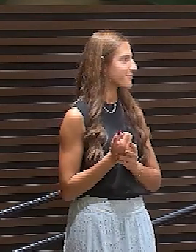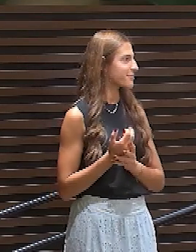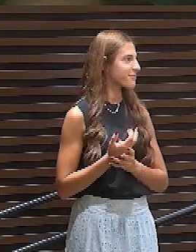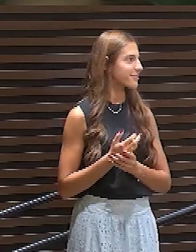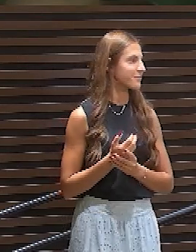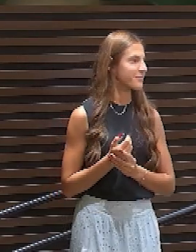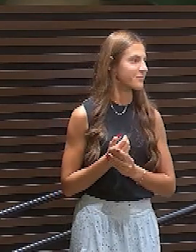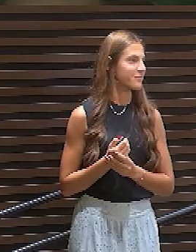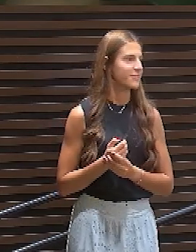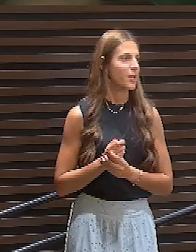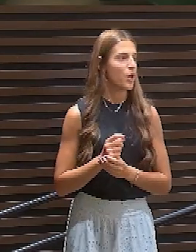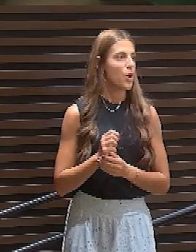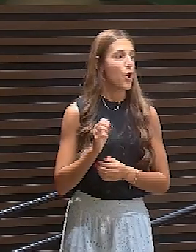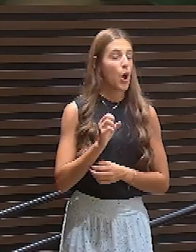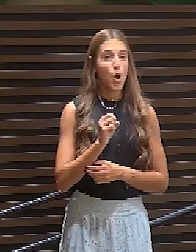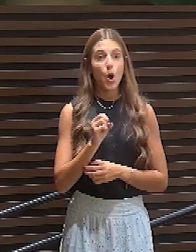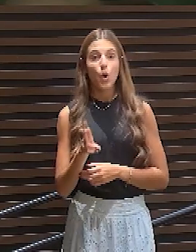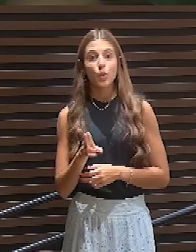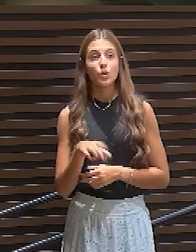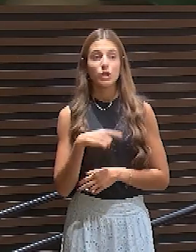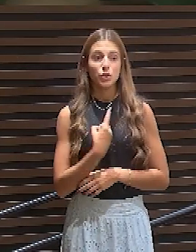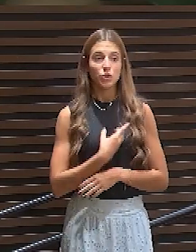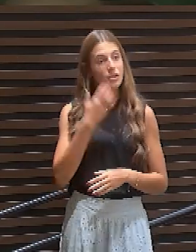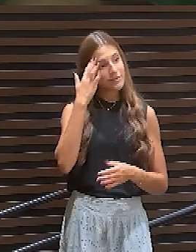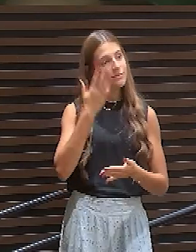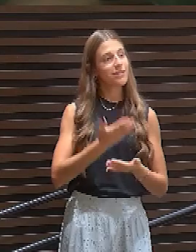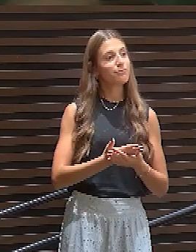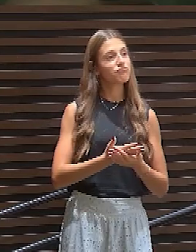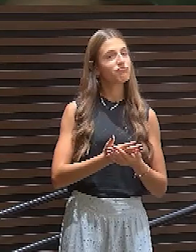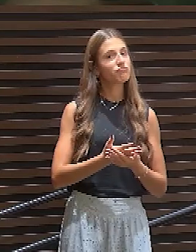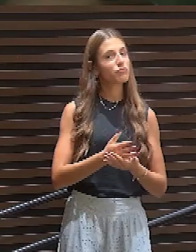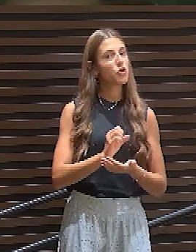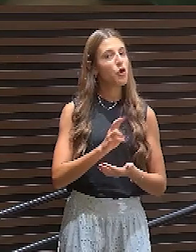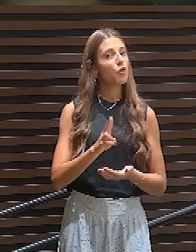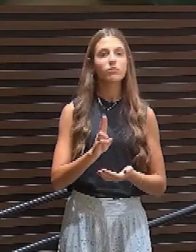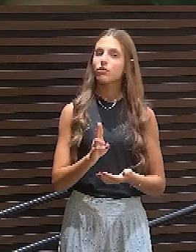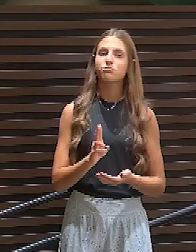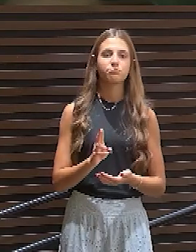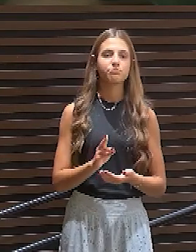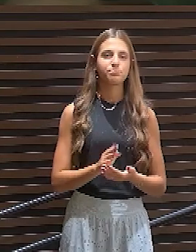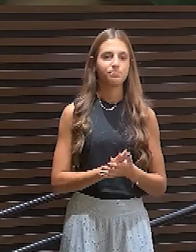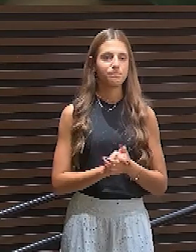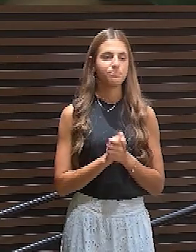Ou nós cremos, ou não cremos.